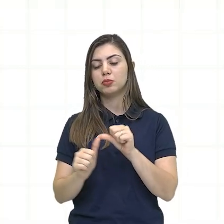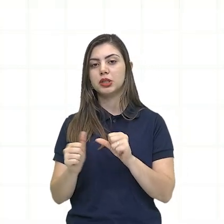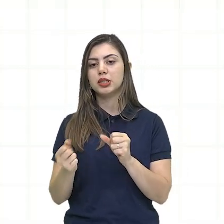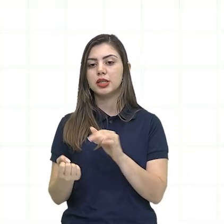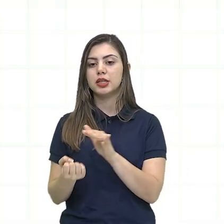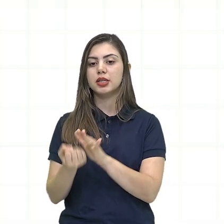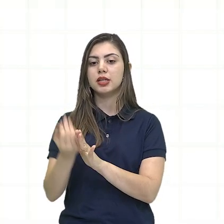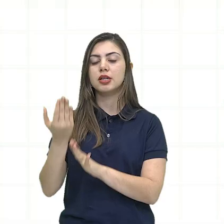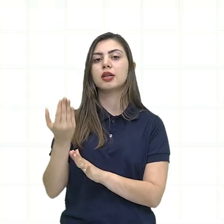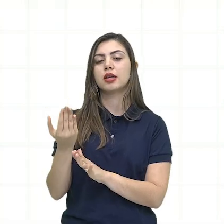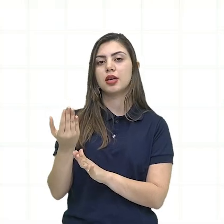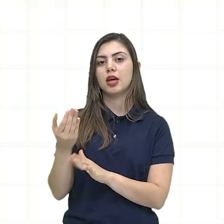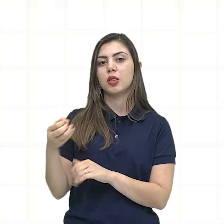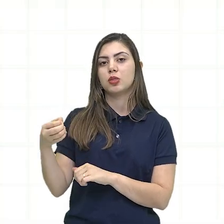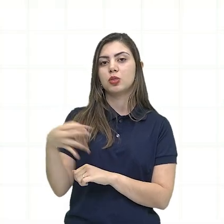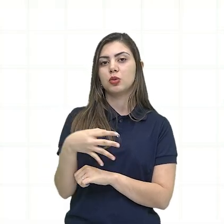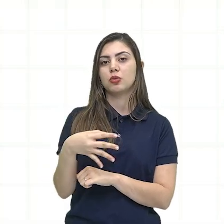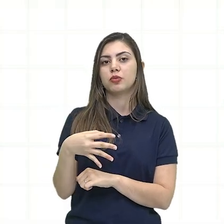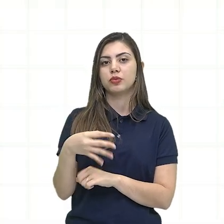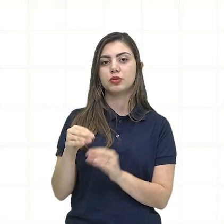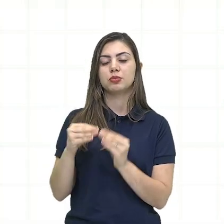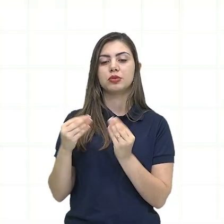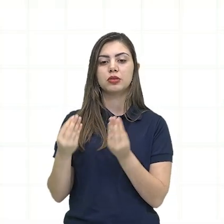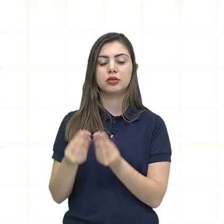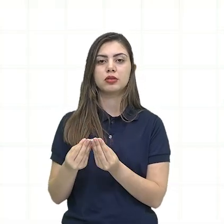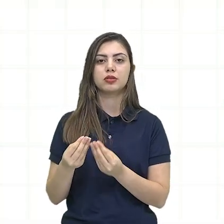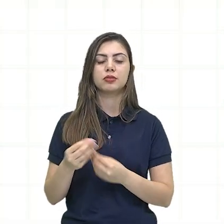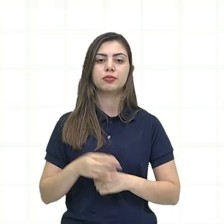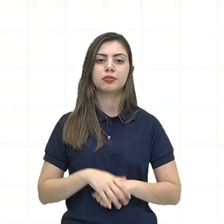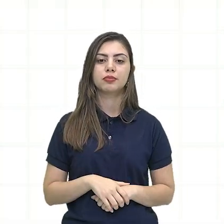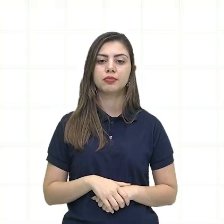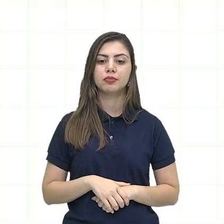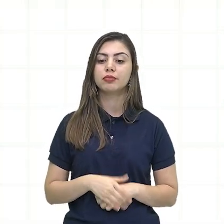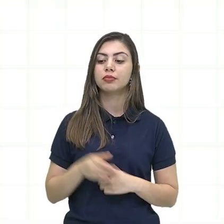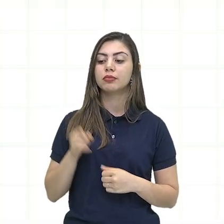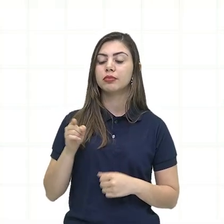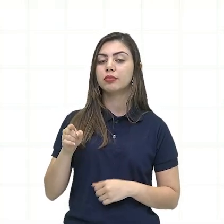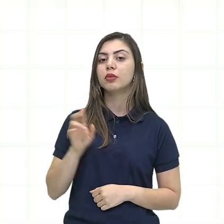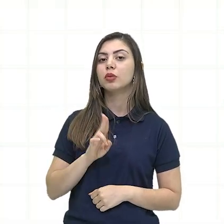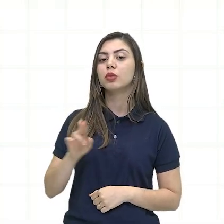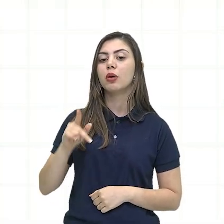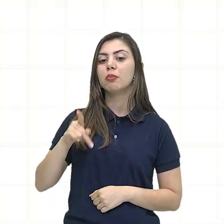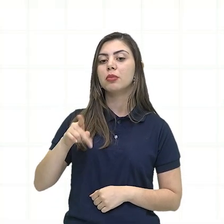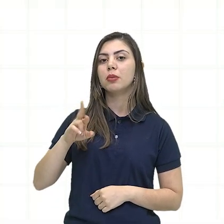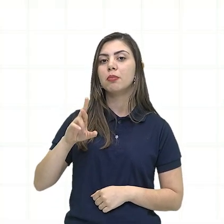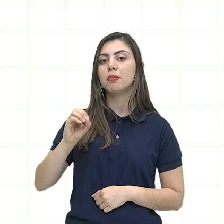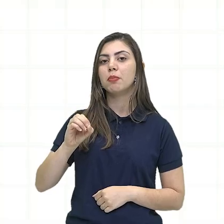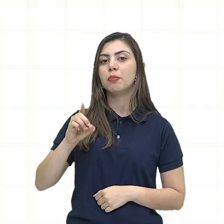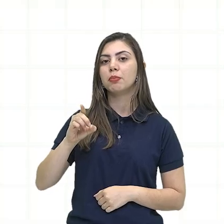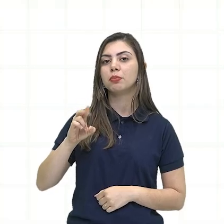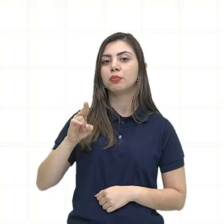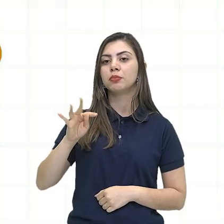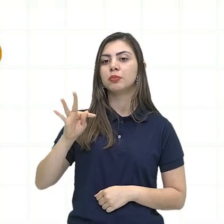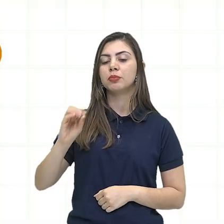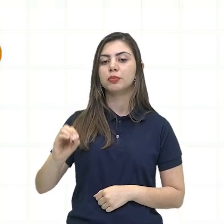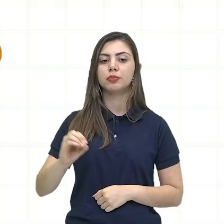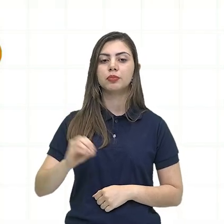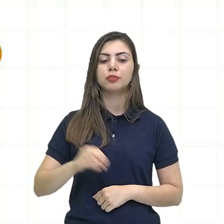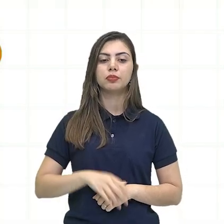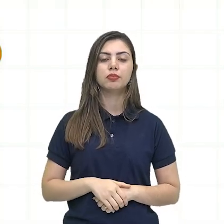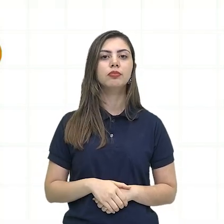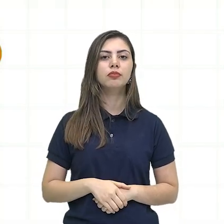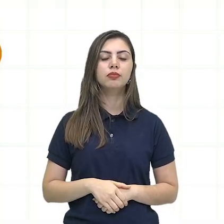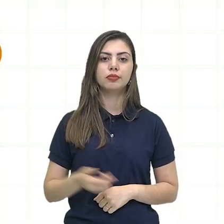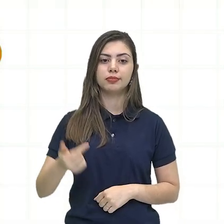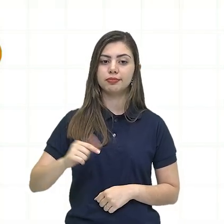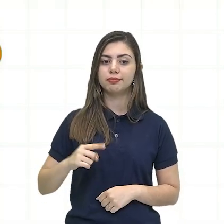pela reação química, certo? Então, vai ser o quê? O produto. E aí nós